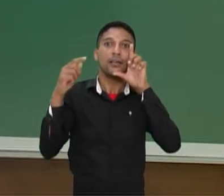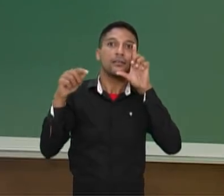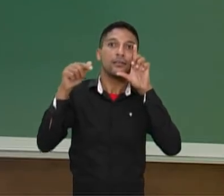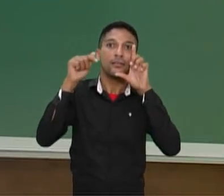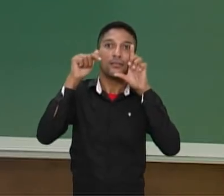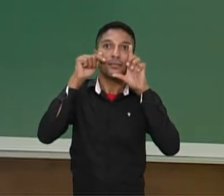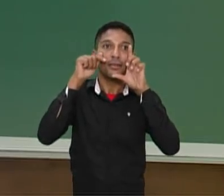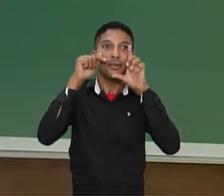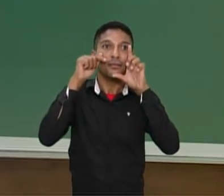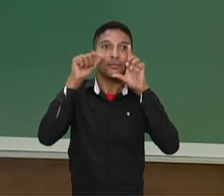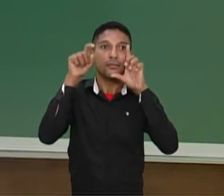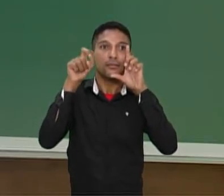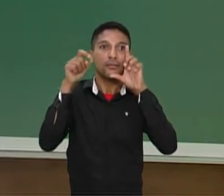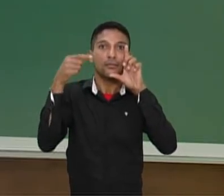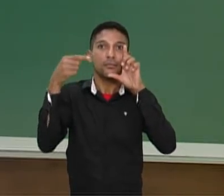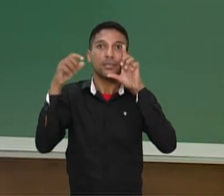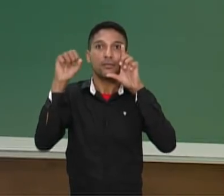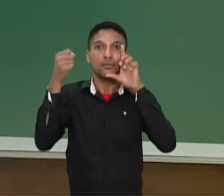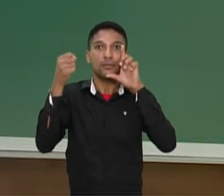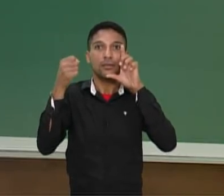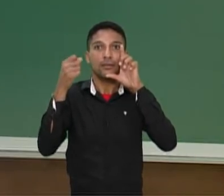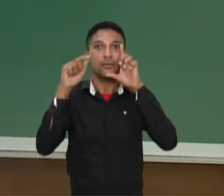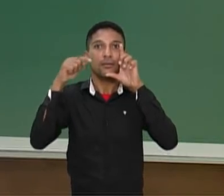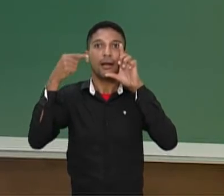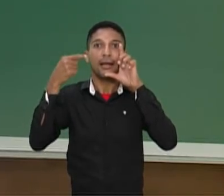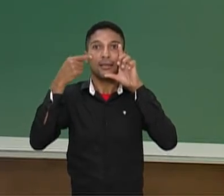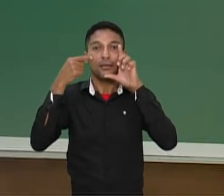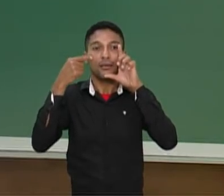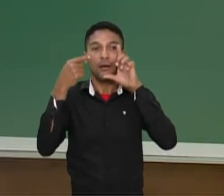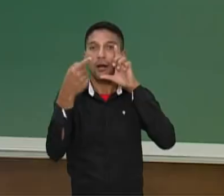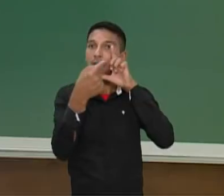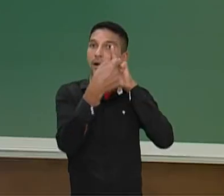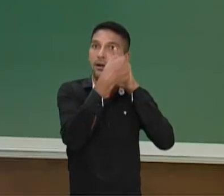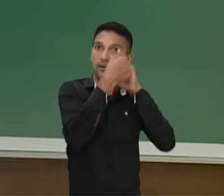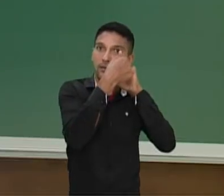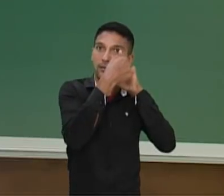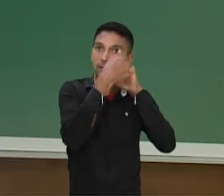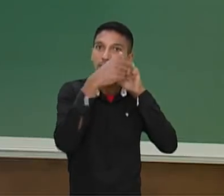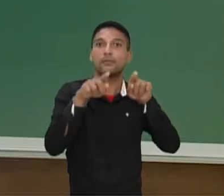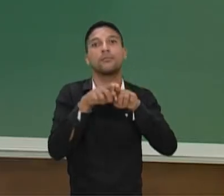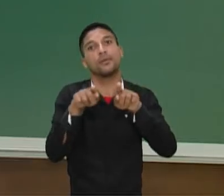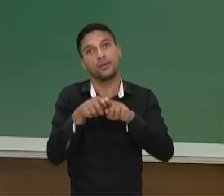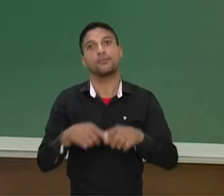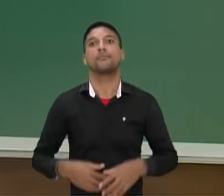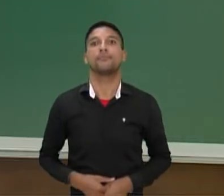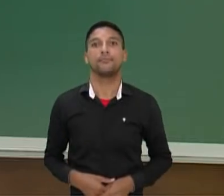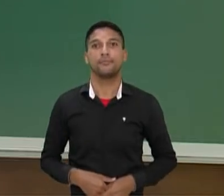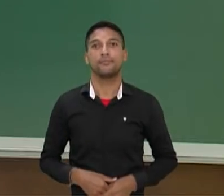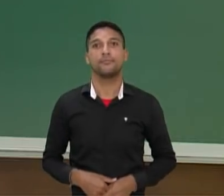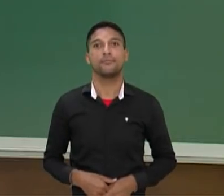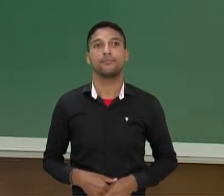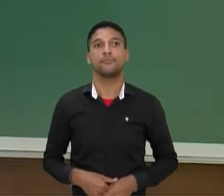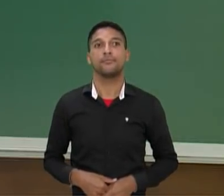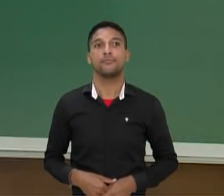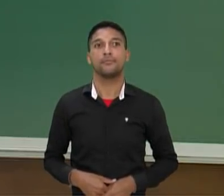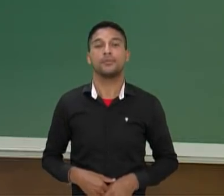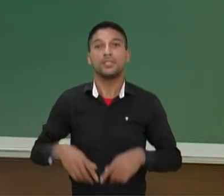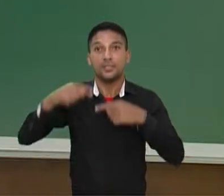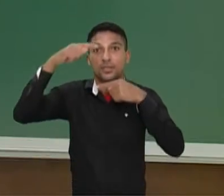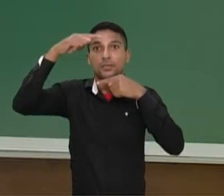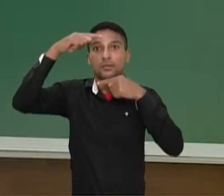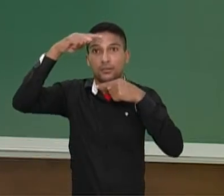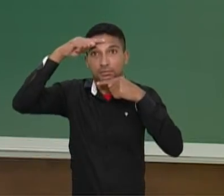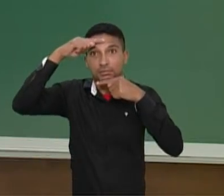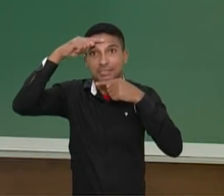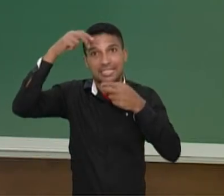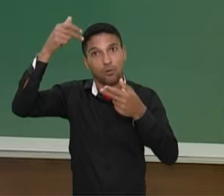ele está na esquerda. Então, ele também tem que aparecer 2 vezes. Então, cuidado. Normalmente, vocês veem esse tipo de exercício, vocês somam aqui,